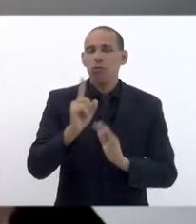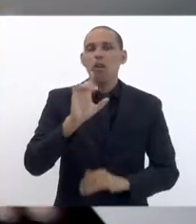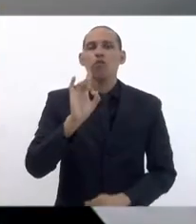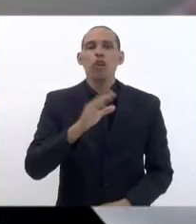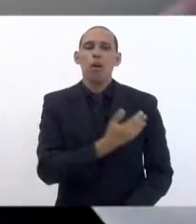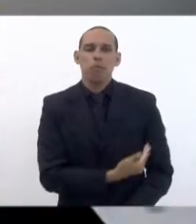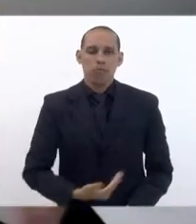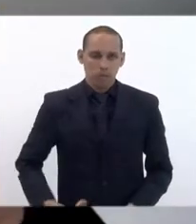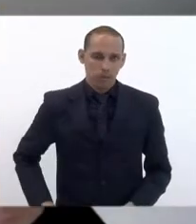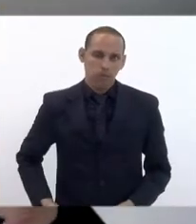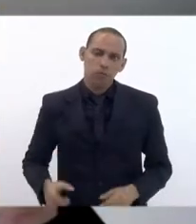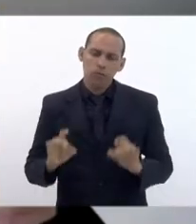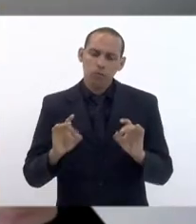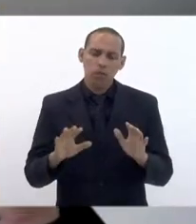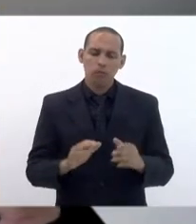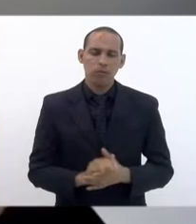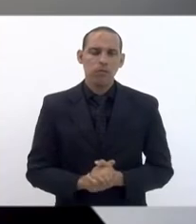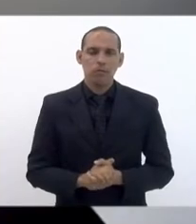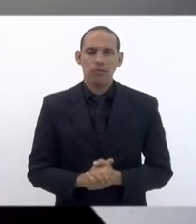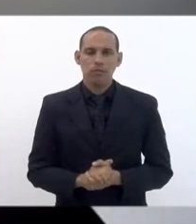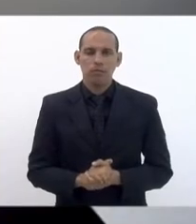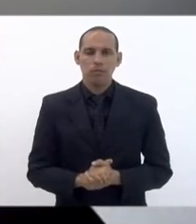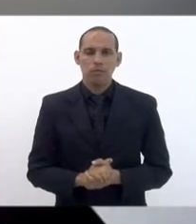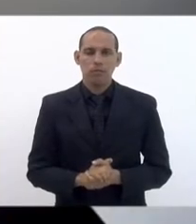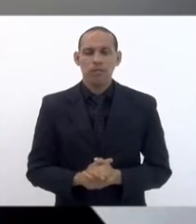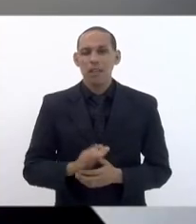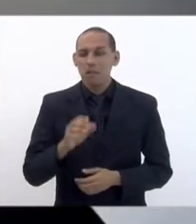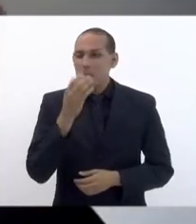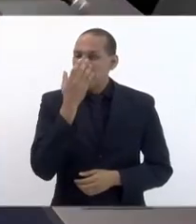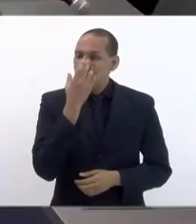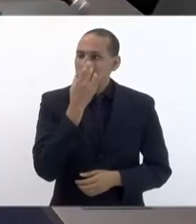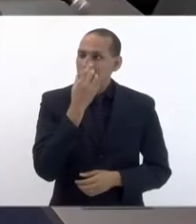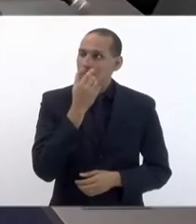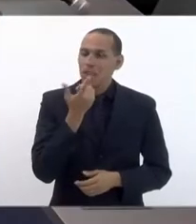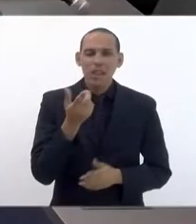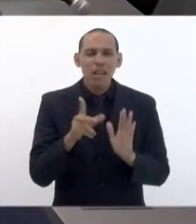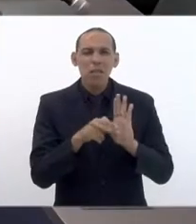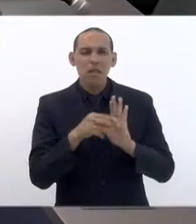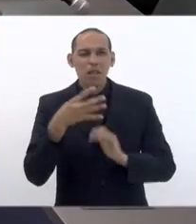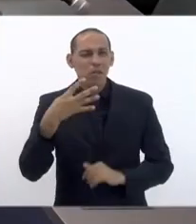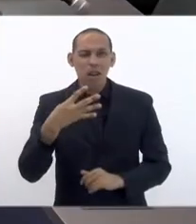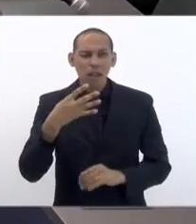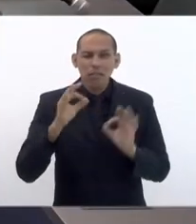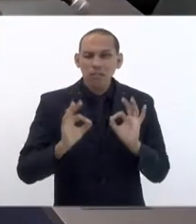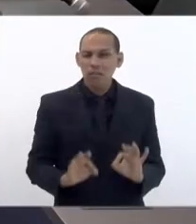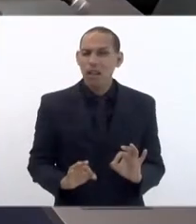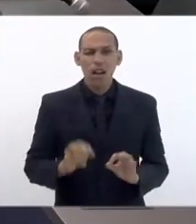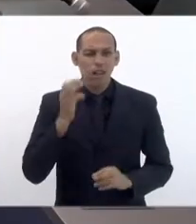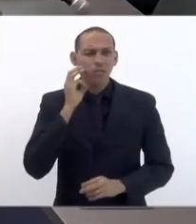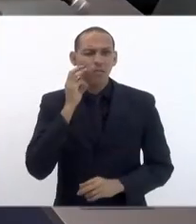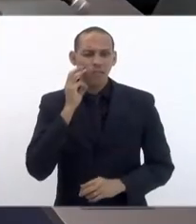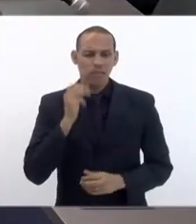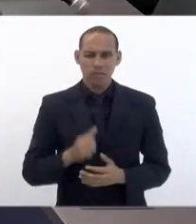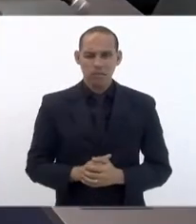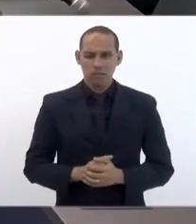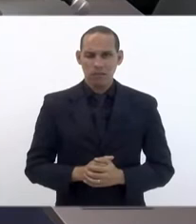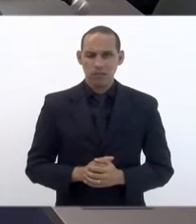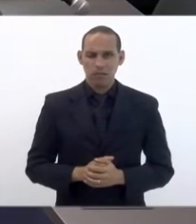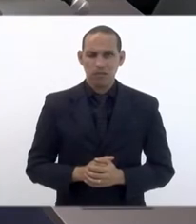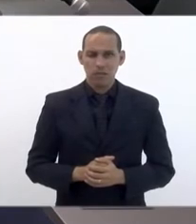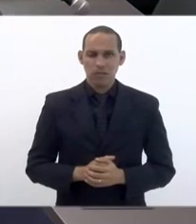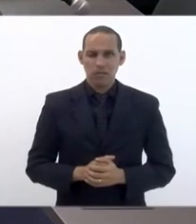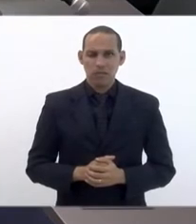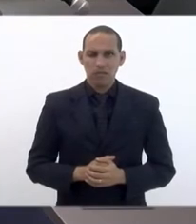pública. Então, apelo que faço. Mas a emenda 4. A emenda 4 está correta, Valdec, não? As concessionárias de